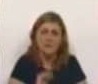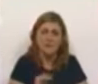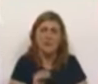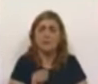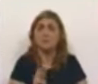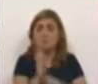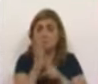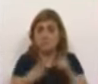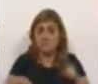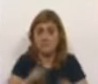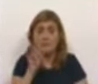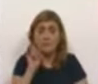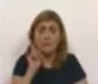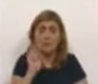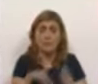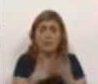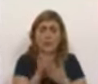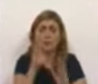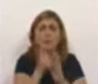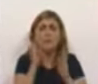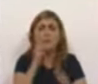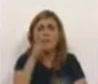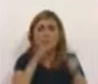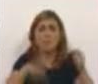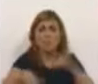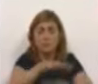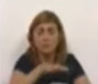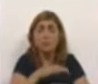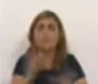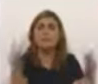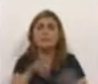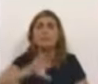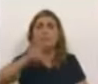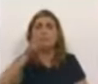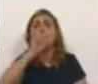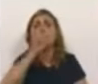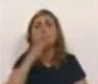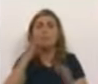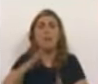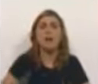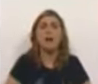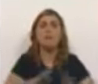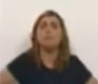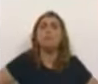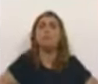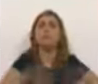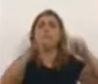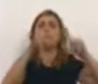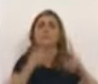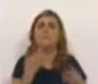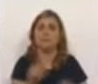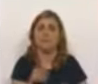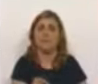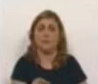e a valorização das condições de vida dos trabalhadores e do povo, que o país pode encontrar o caminho de progresso e